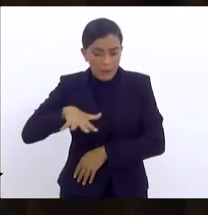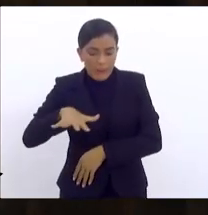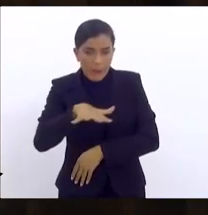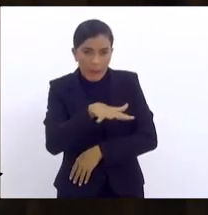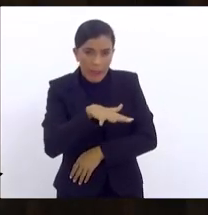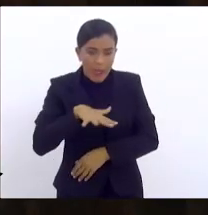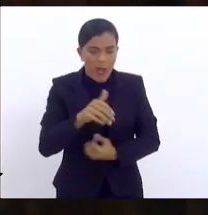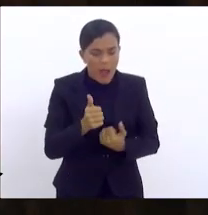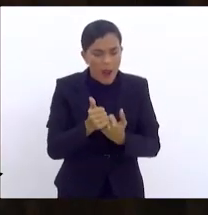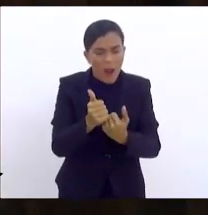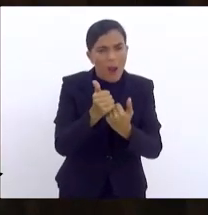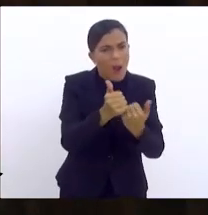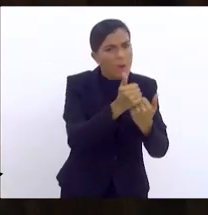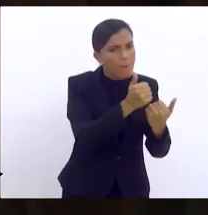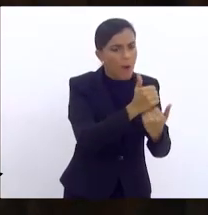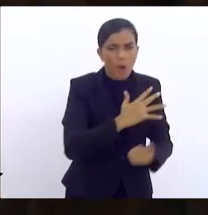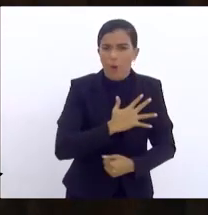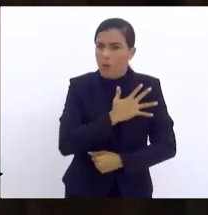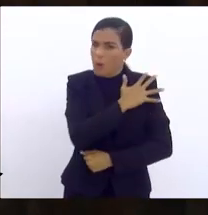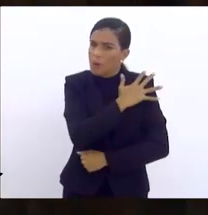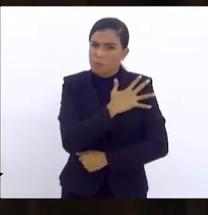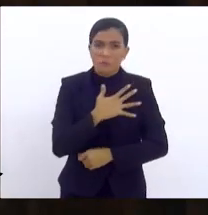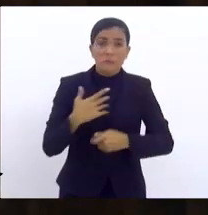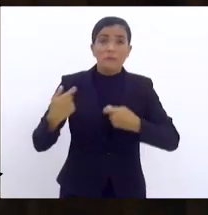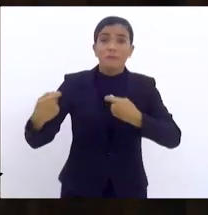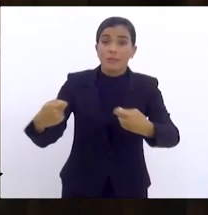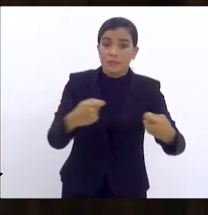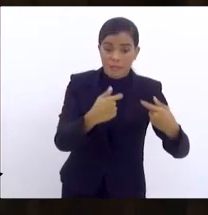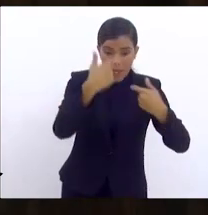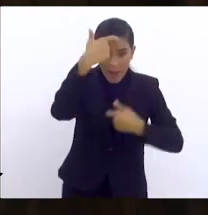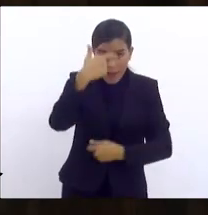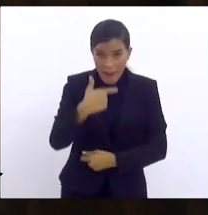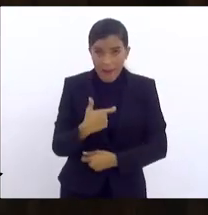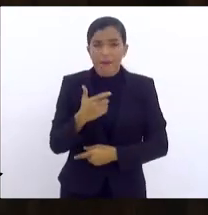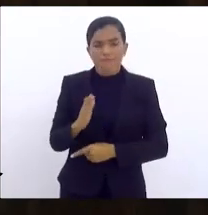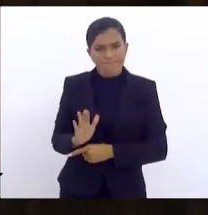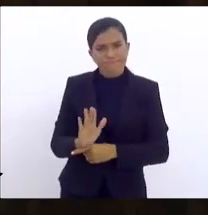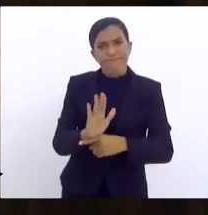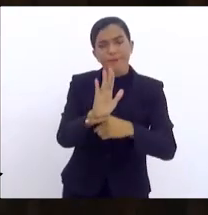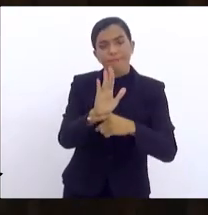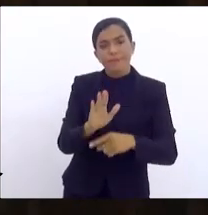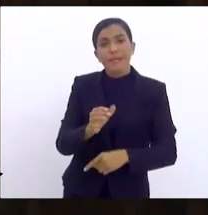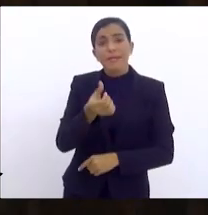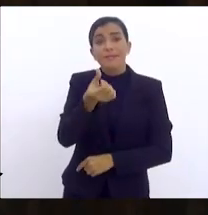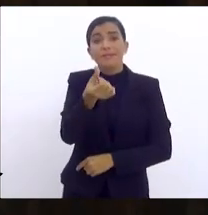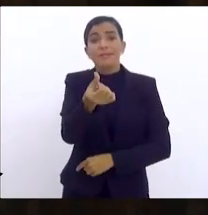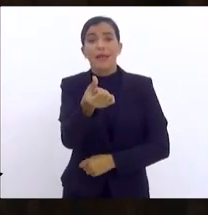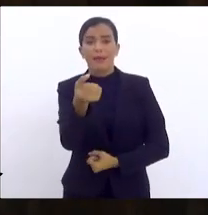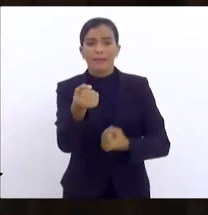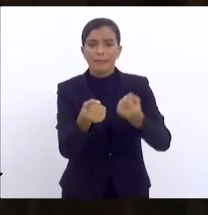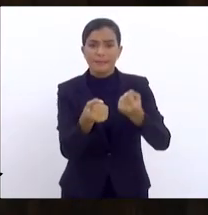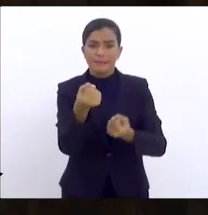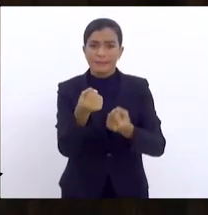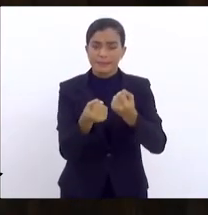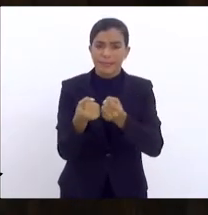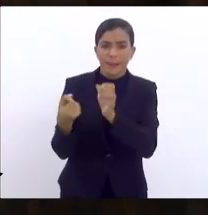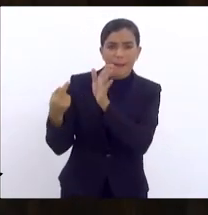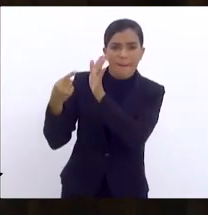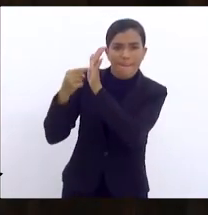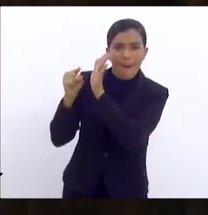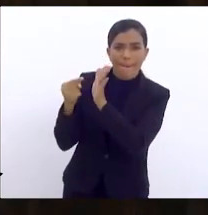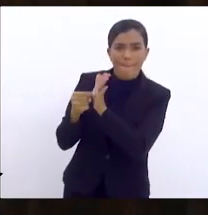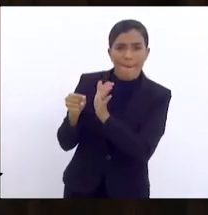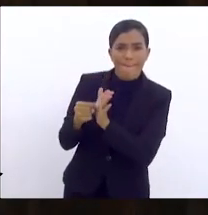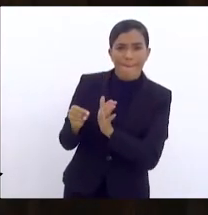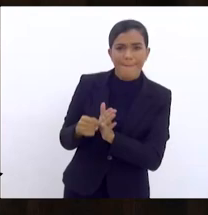apoie todos os comandantes naquilo que for preciso no em operações nós temos aí seis blindados Para apoiar qualquer unidade seis